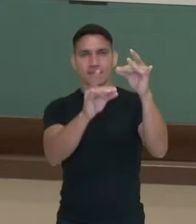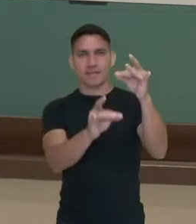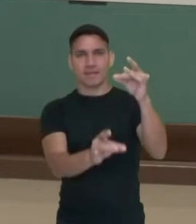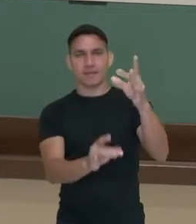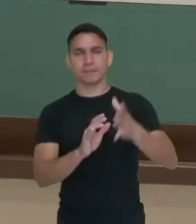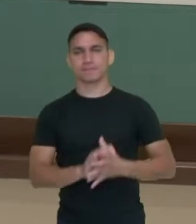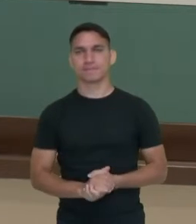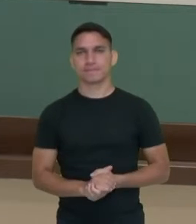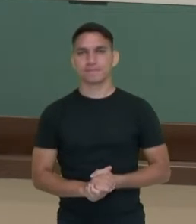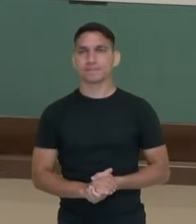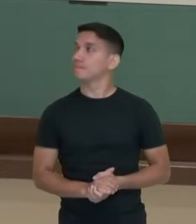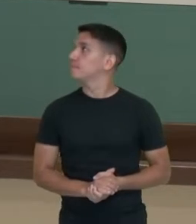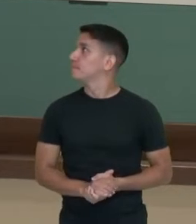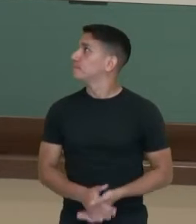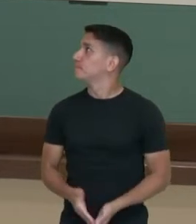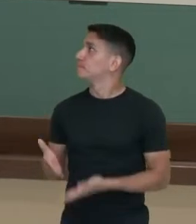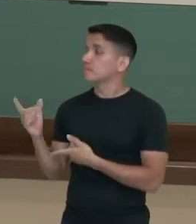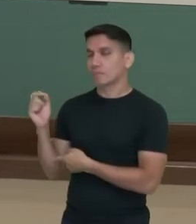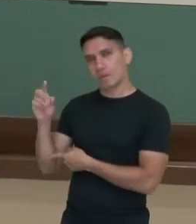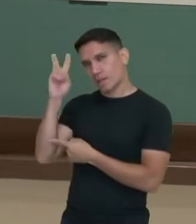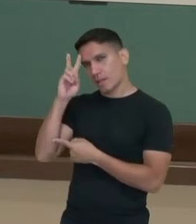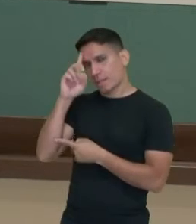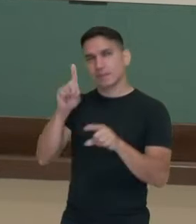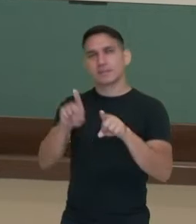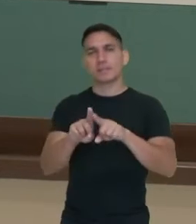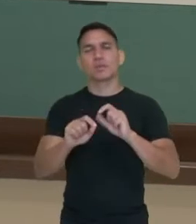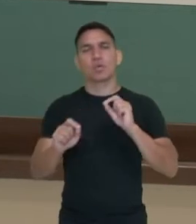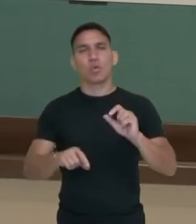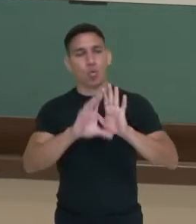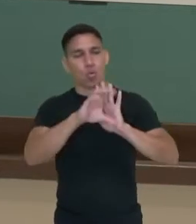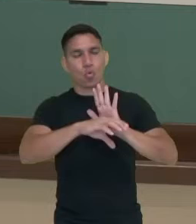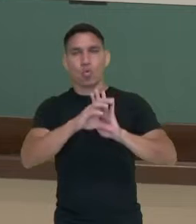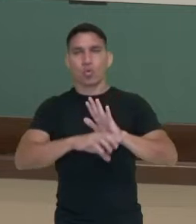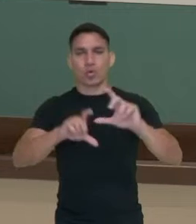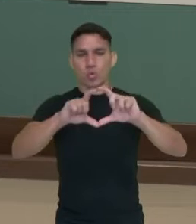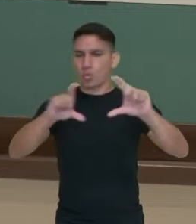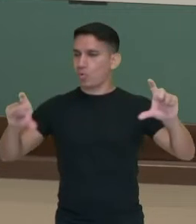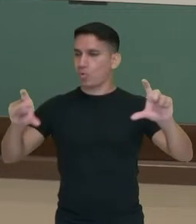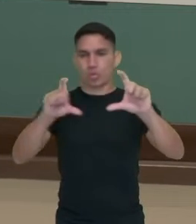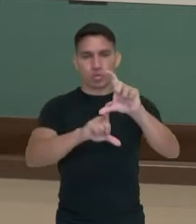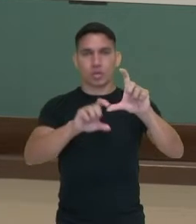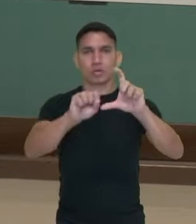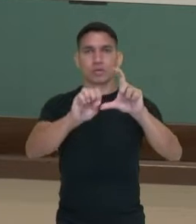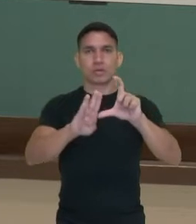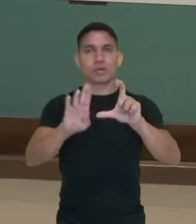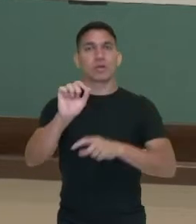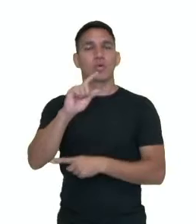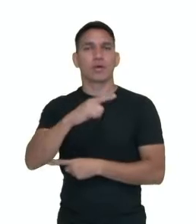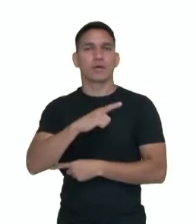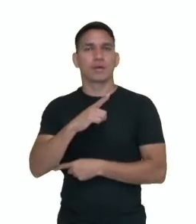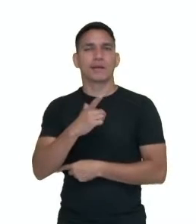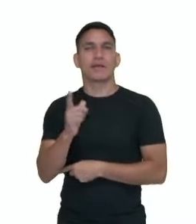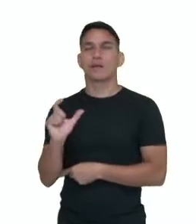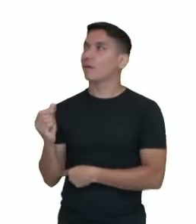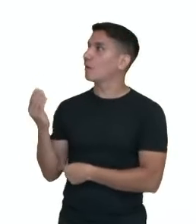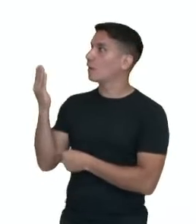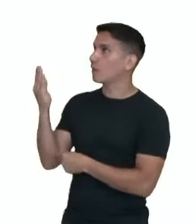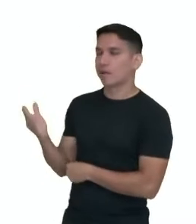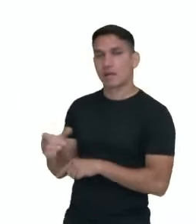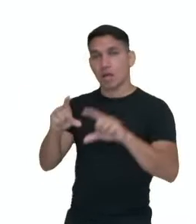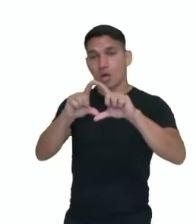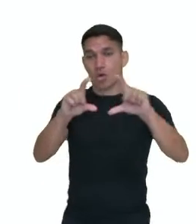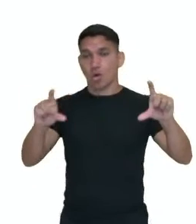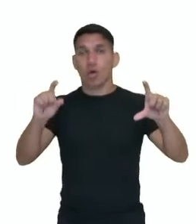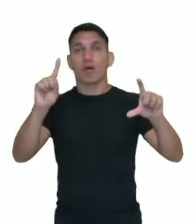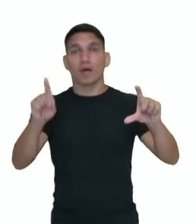trecho. E retomando também o conceito de oração subordinada substantiva. Nós temos aqui uma oração que